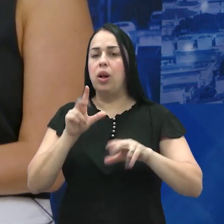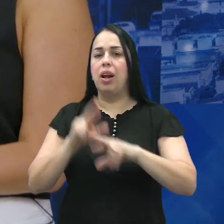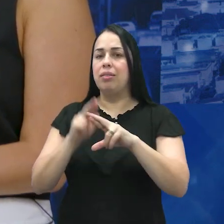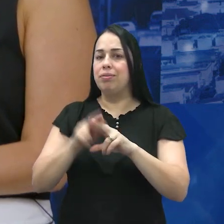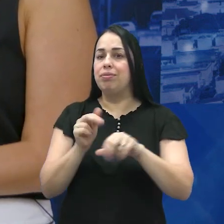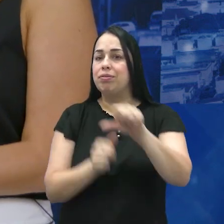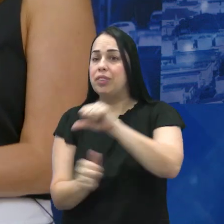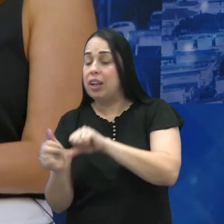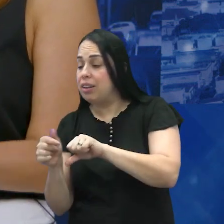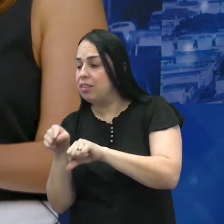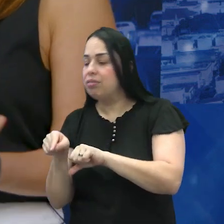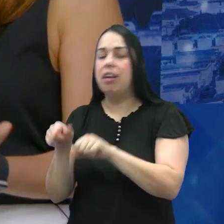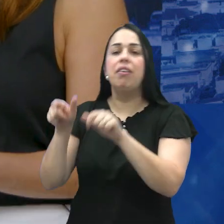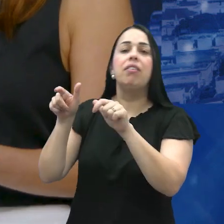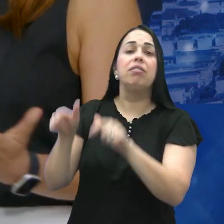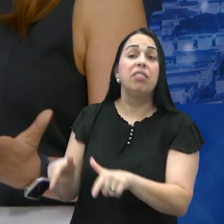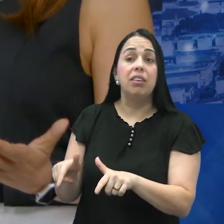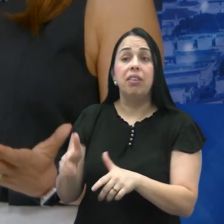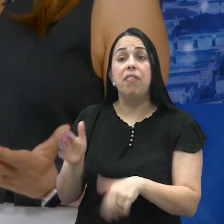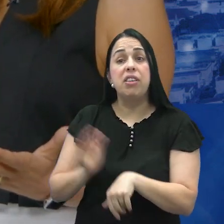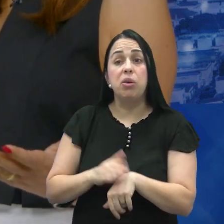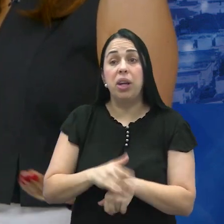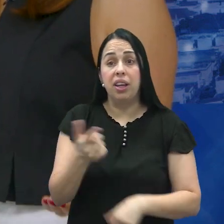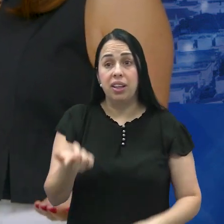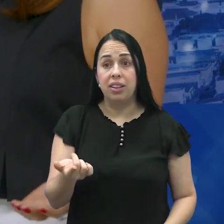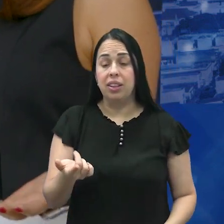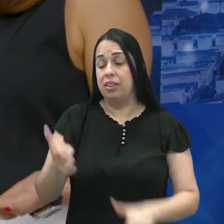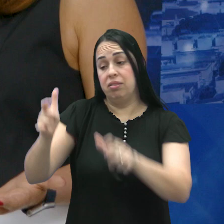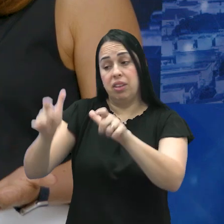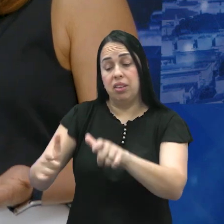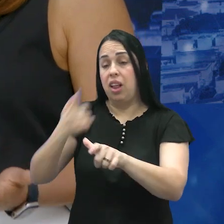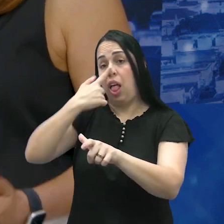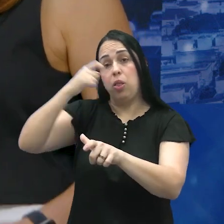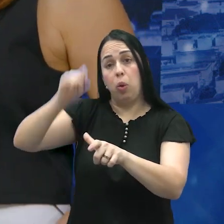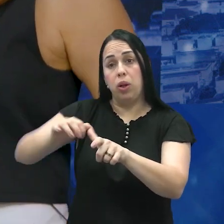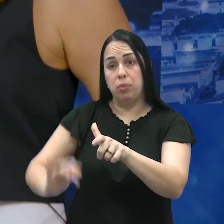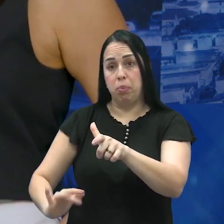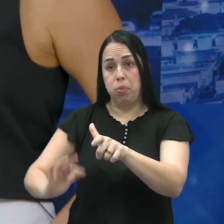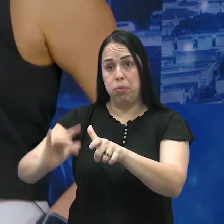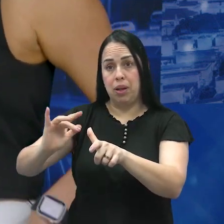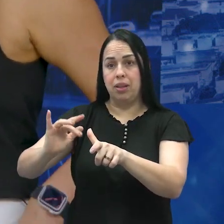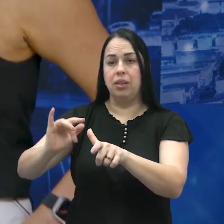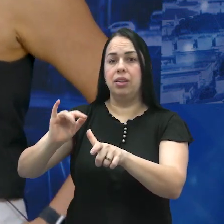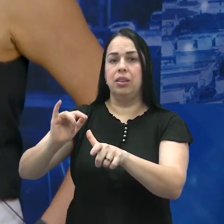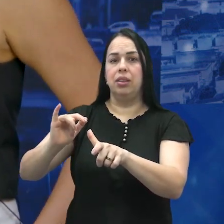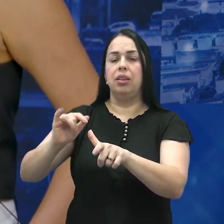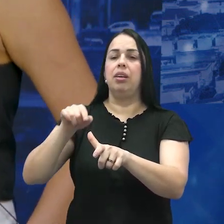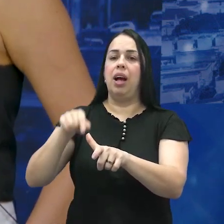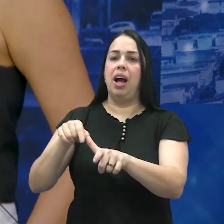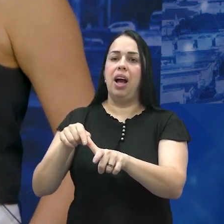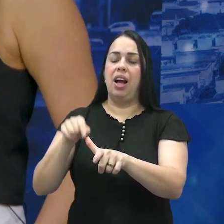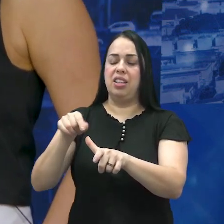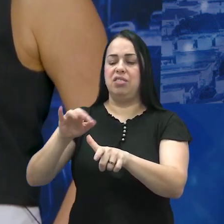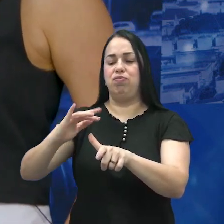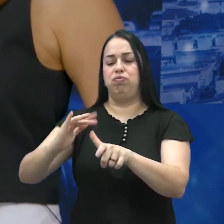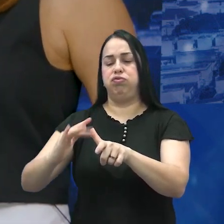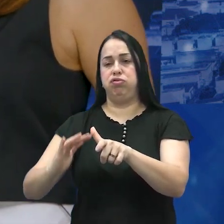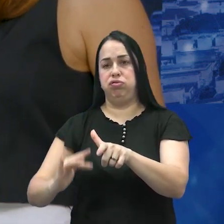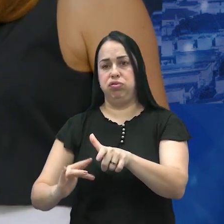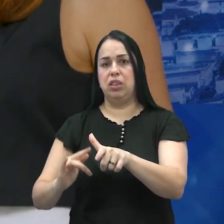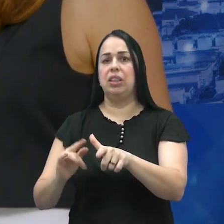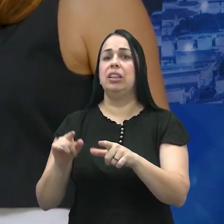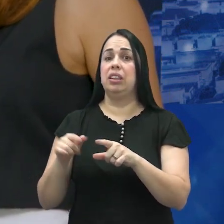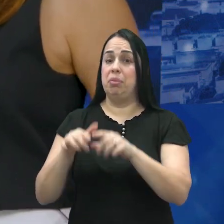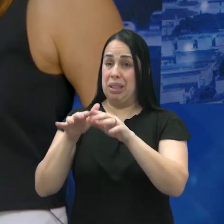destino dele? Nos melhores ambientes, o aterro sanitário. E aí eu tenho perda de vida útil desse aterro sanitário, os